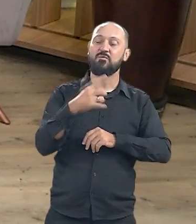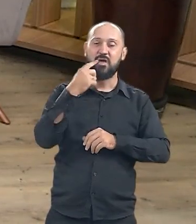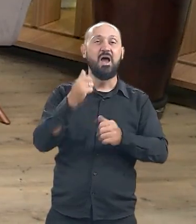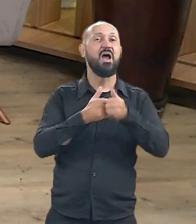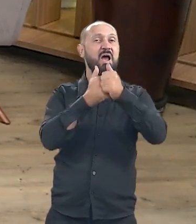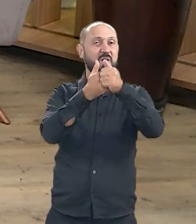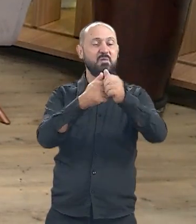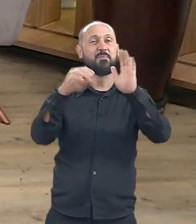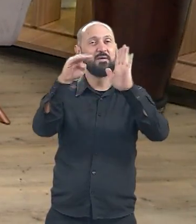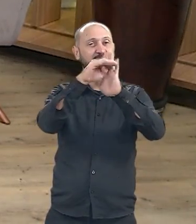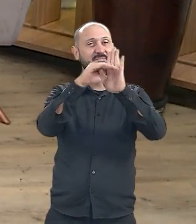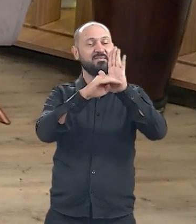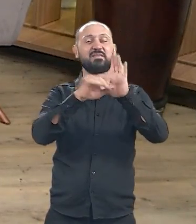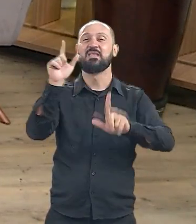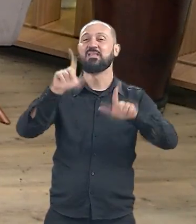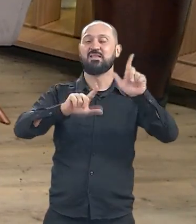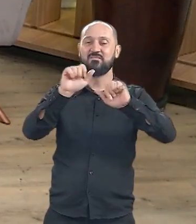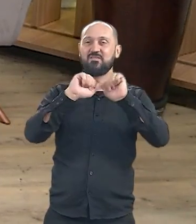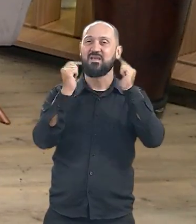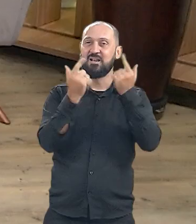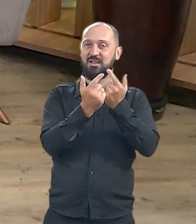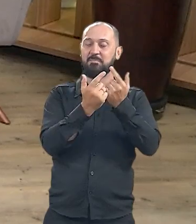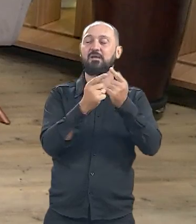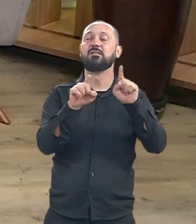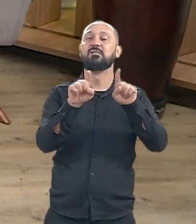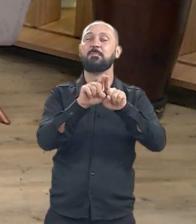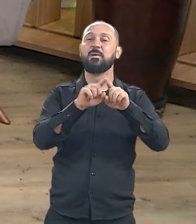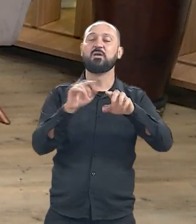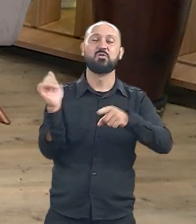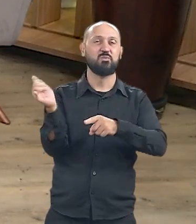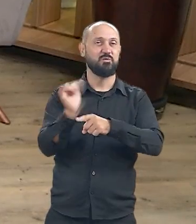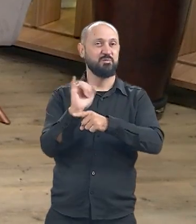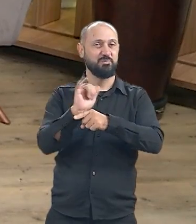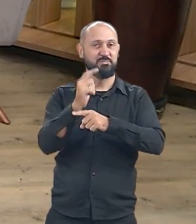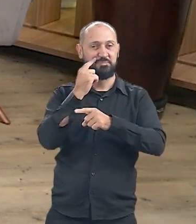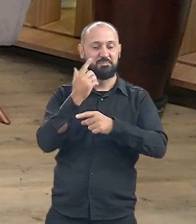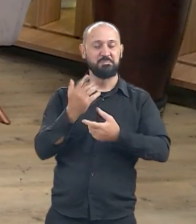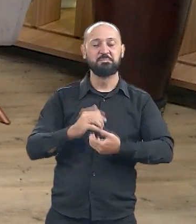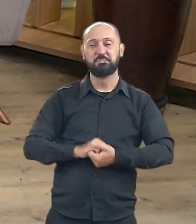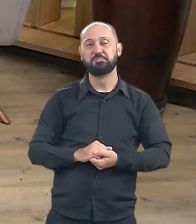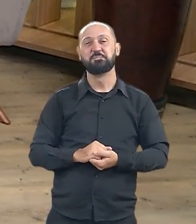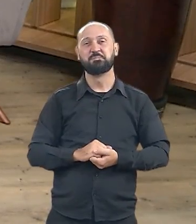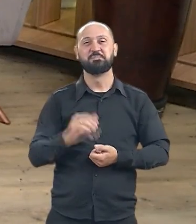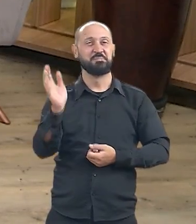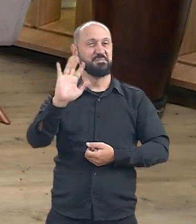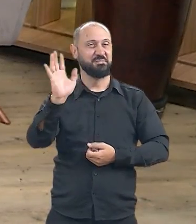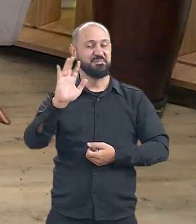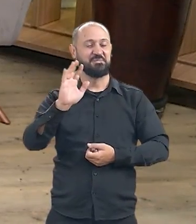TV Alemes, também no nosso YouTube Assembleia de MS. Até a próxima. Tchau, tchau.